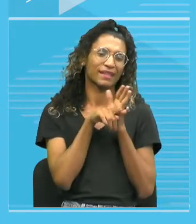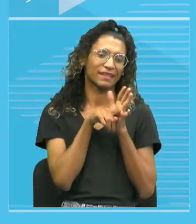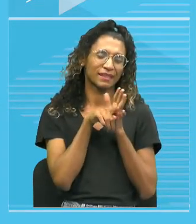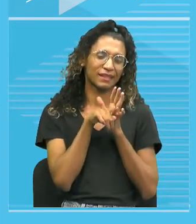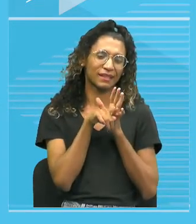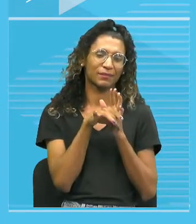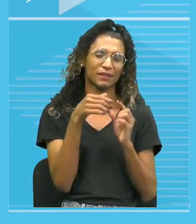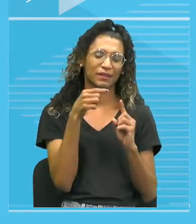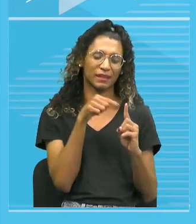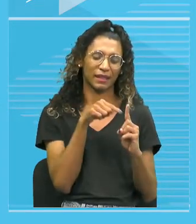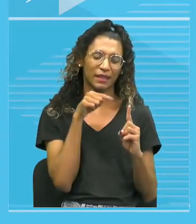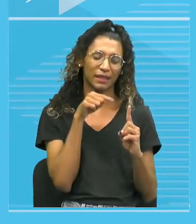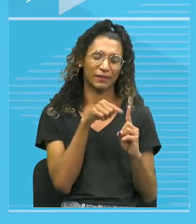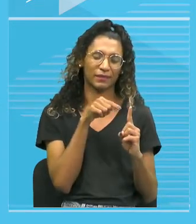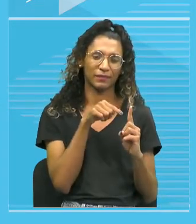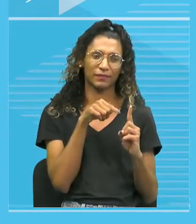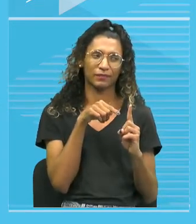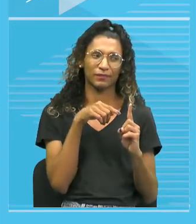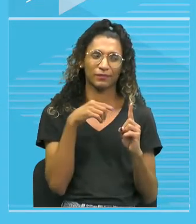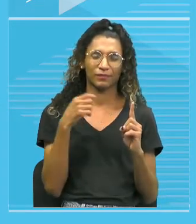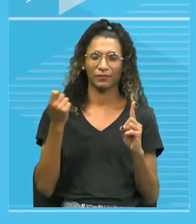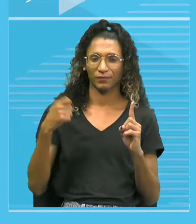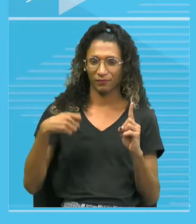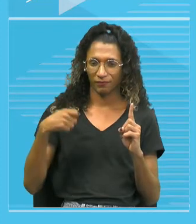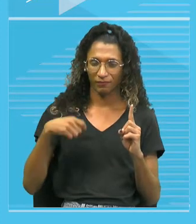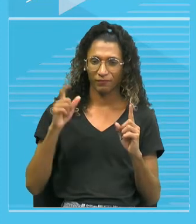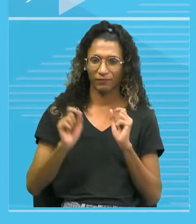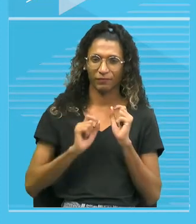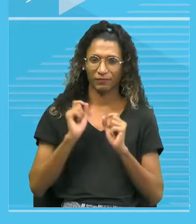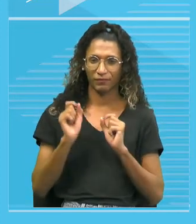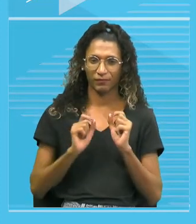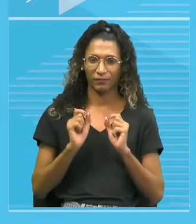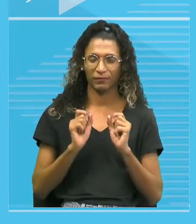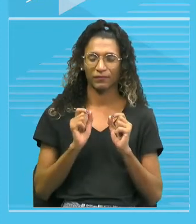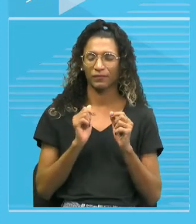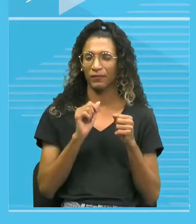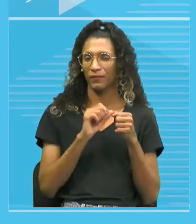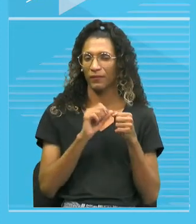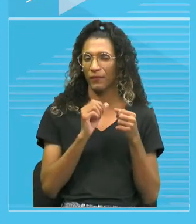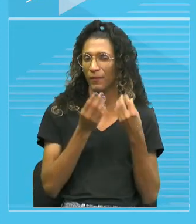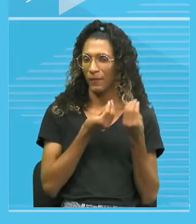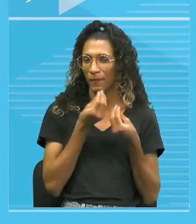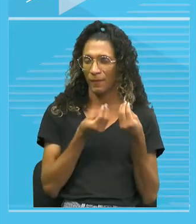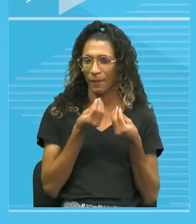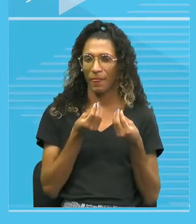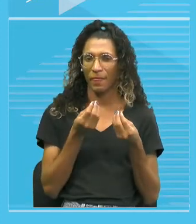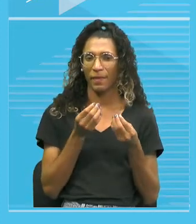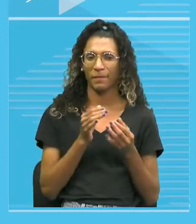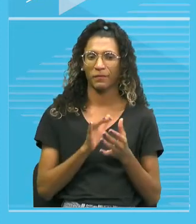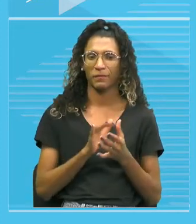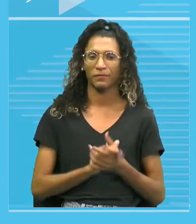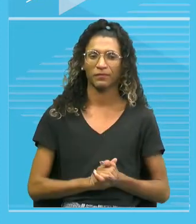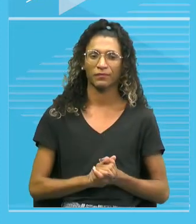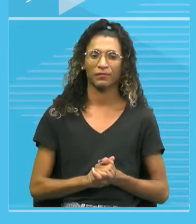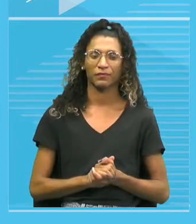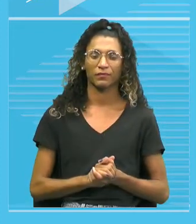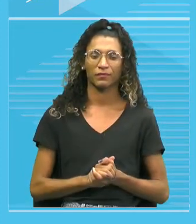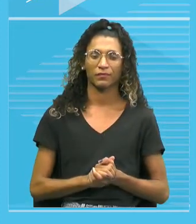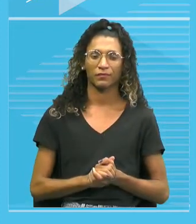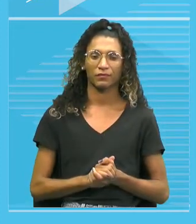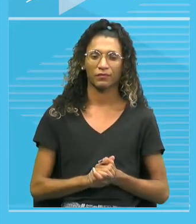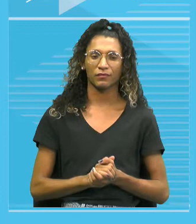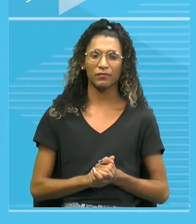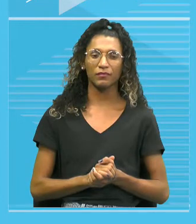paciente deve fazê-lo de maneira a dispensar a